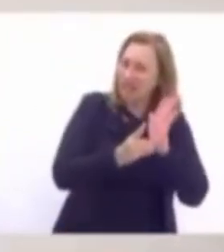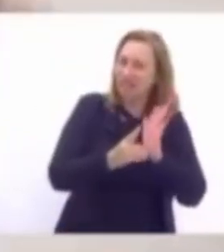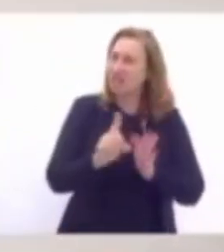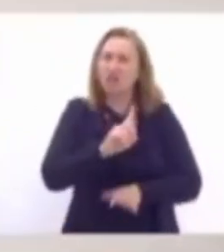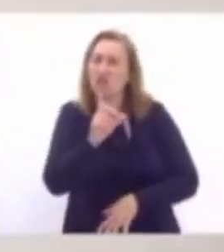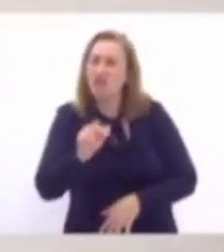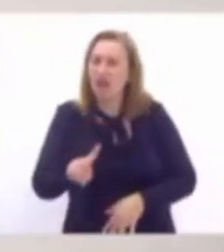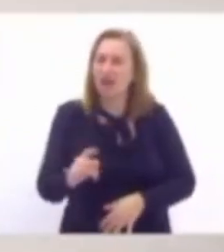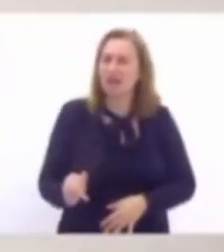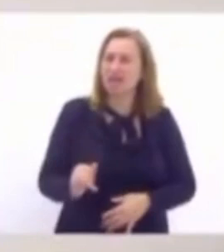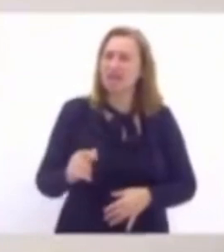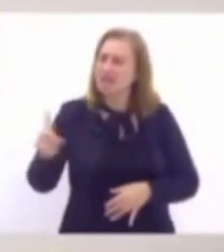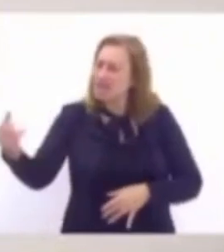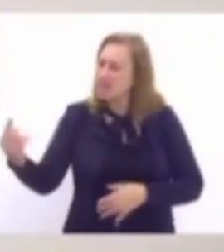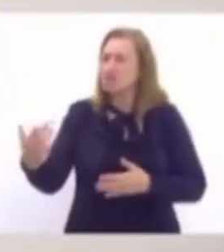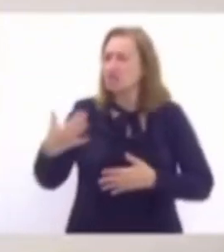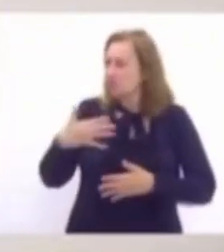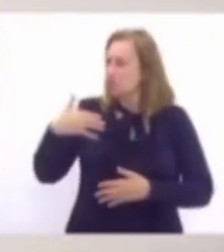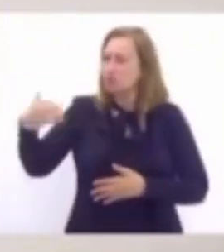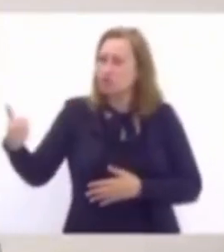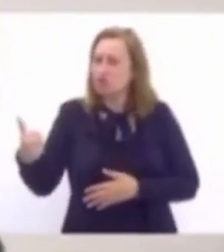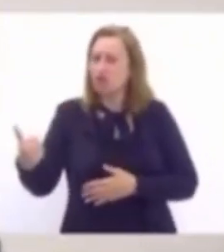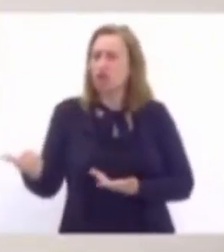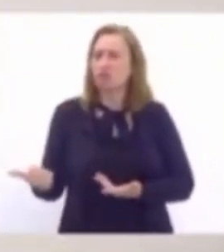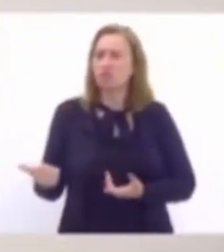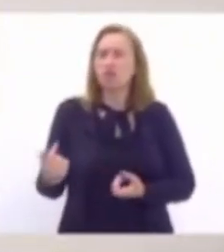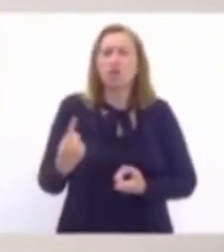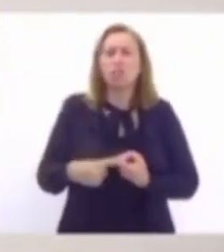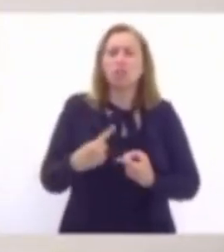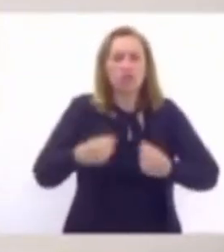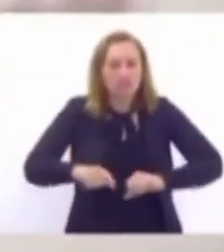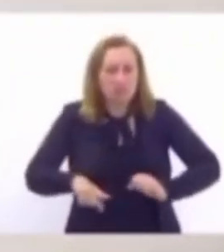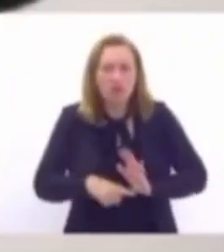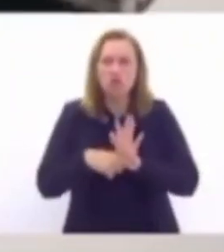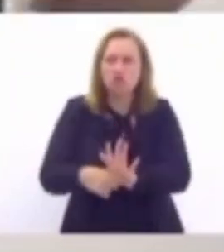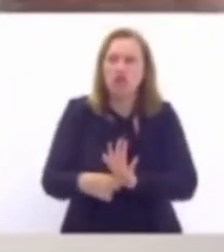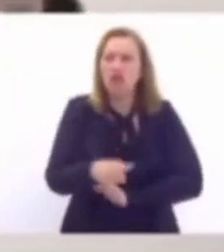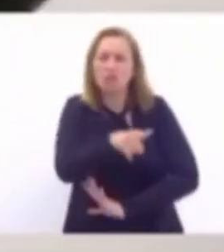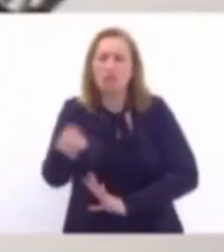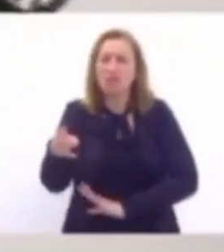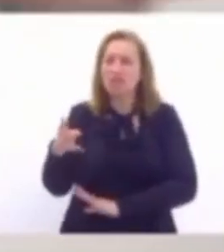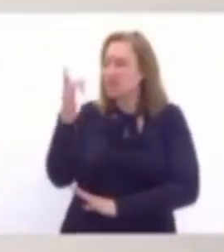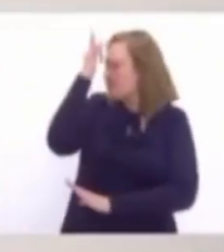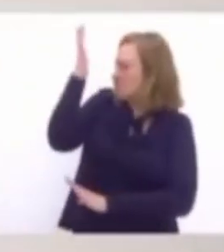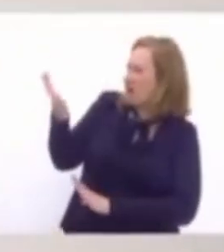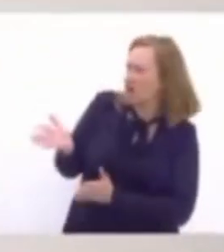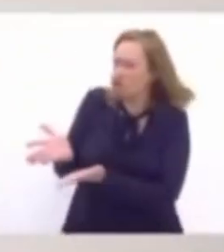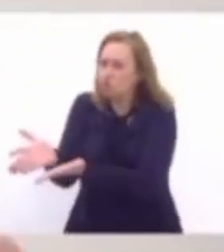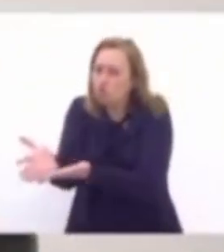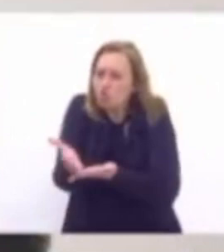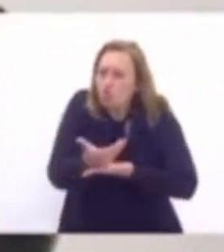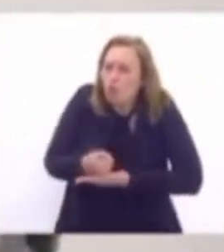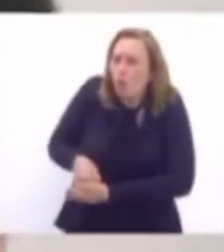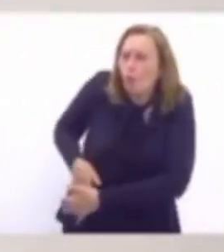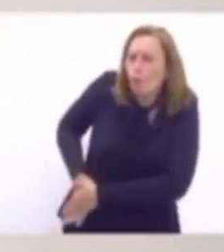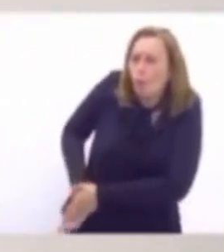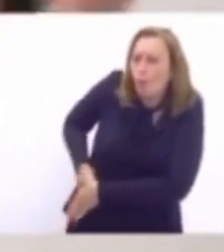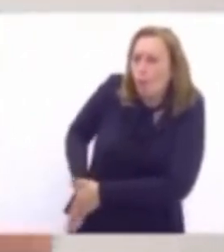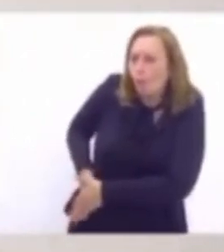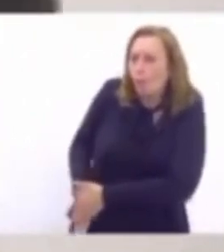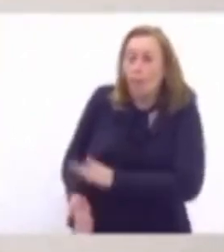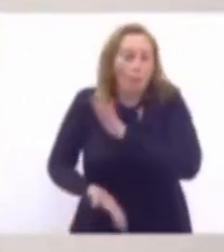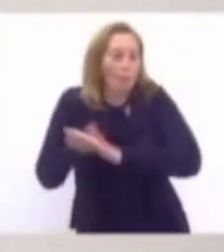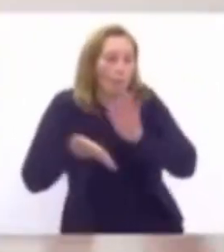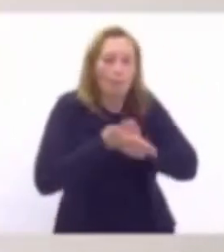Todos os parlamentares aqui, sabe por quê? Nós estamos na ponta. Nós fomos eleitos pelo povo, porra. Pra vocês é mole. Arrecada, bota o dinheiro no bolso, vai pra Angra,